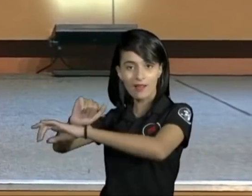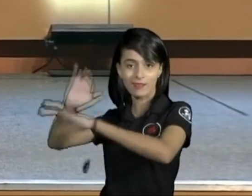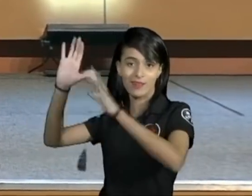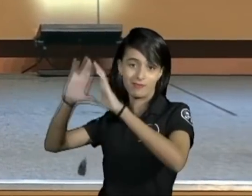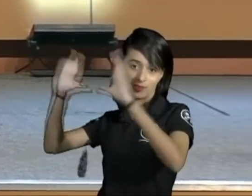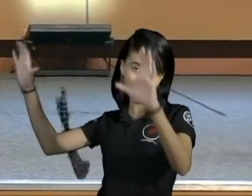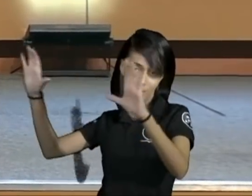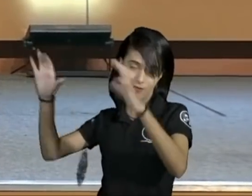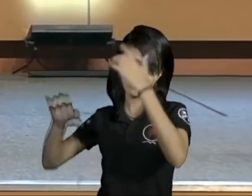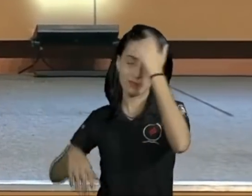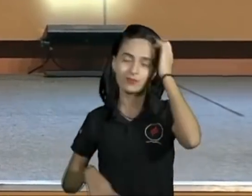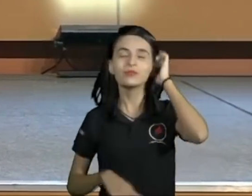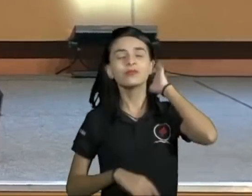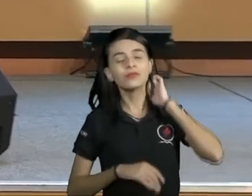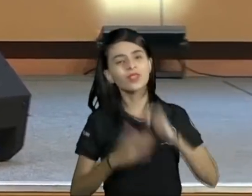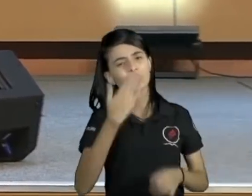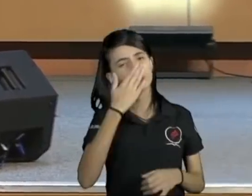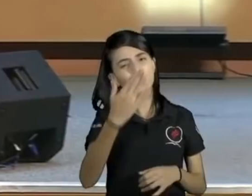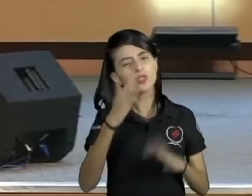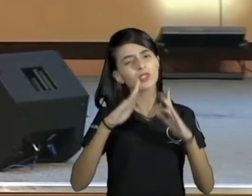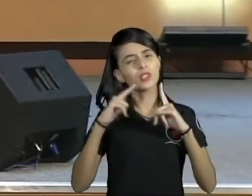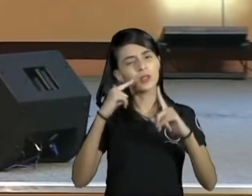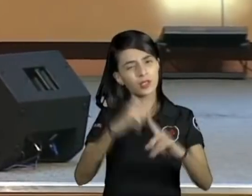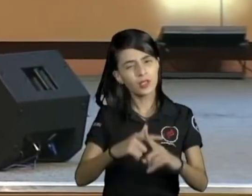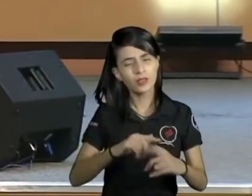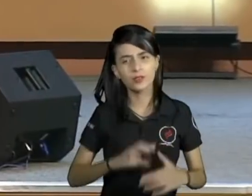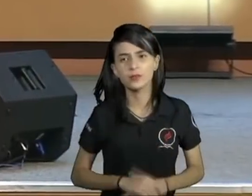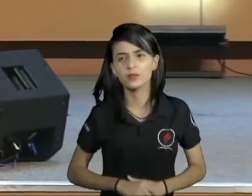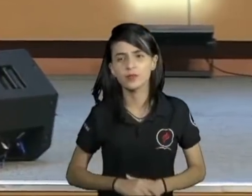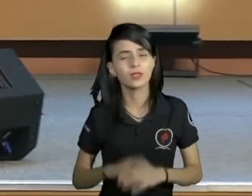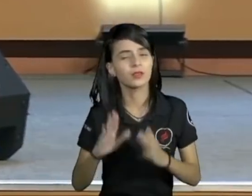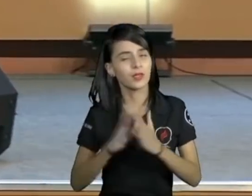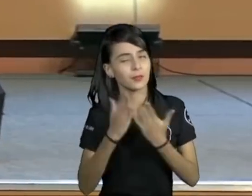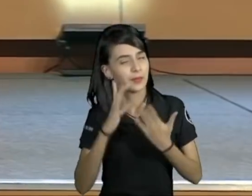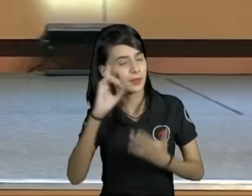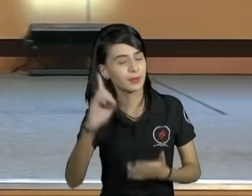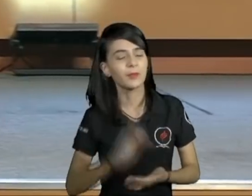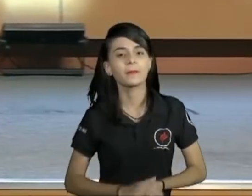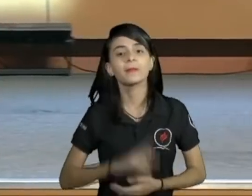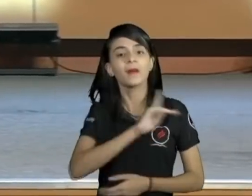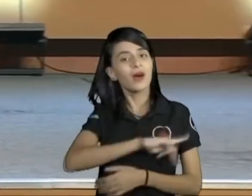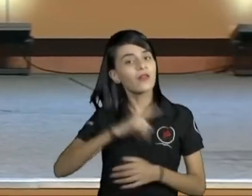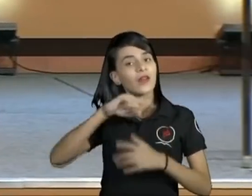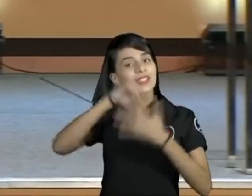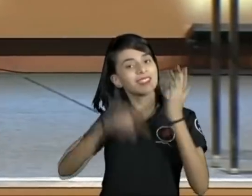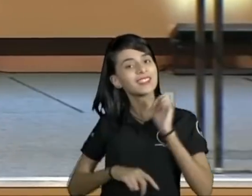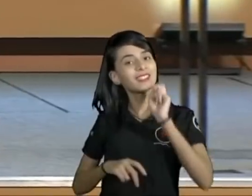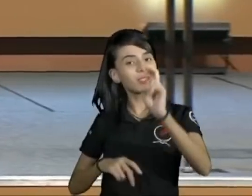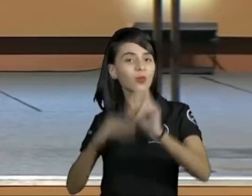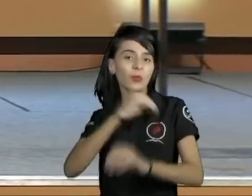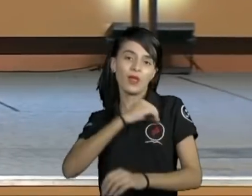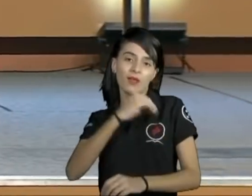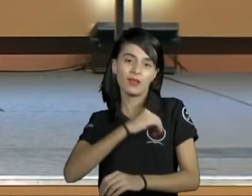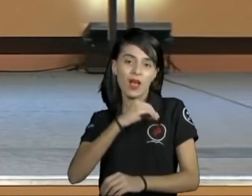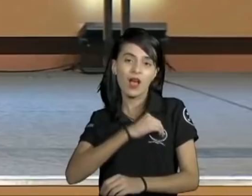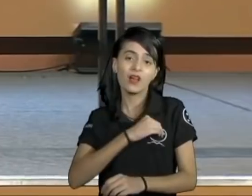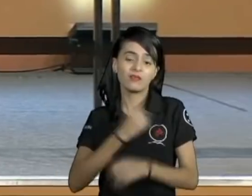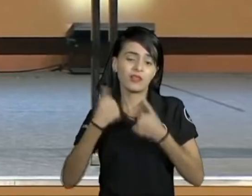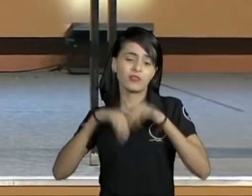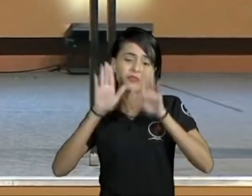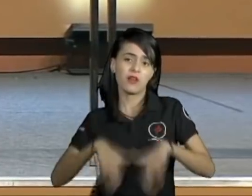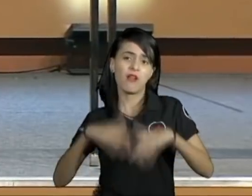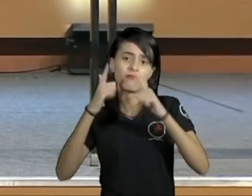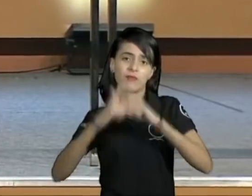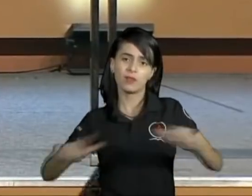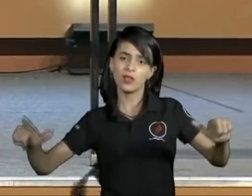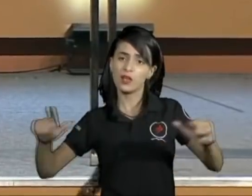tipologia bíblica E aí Paulo vai falar dos cinco pecados que fez com que o povo de Israel ficasse prostrado não é